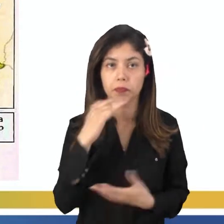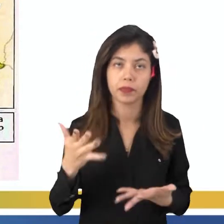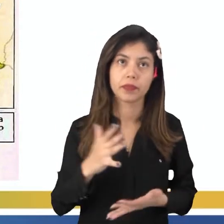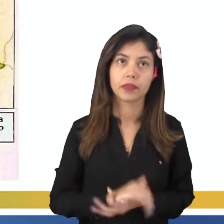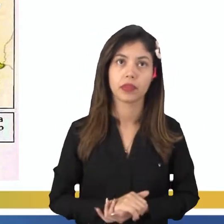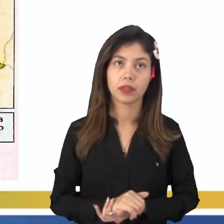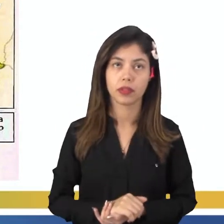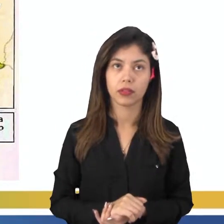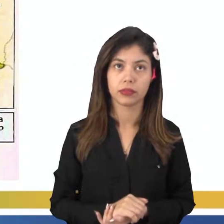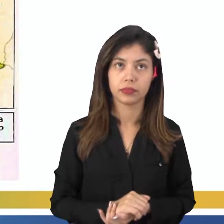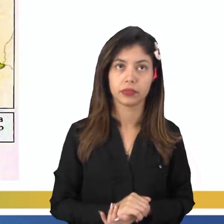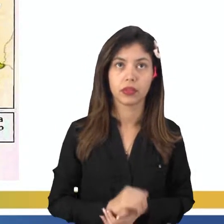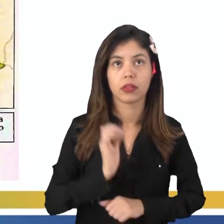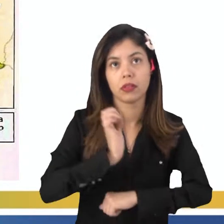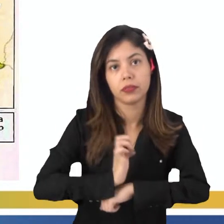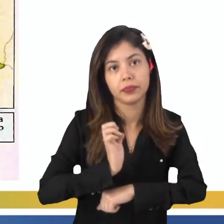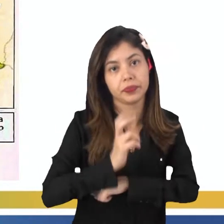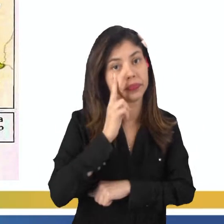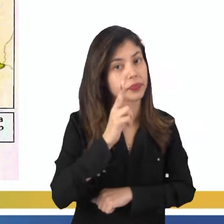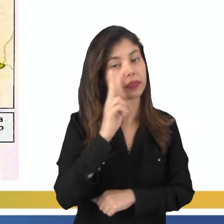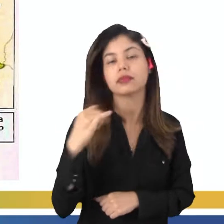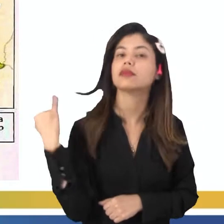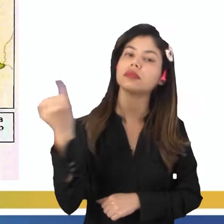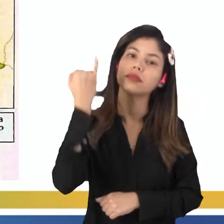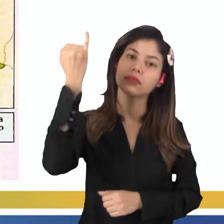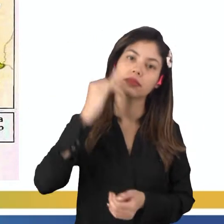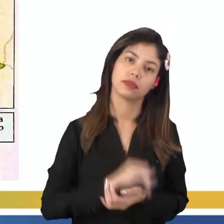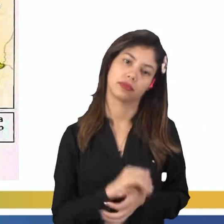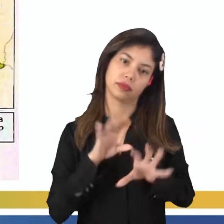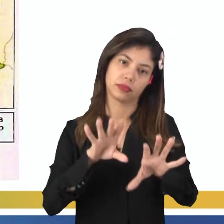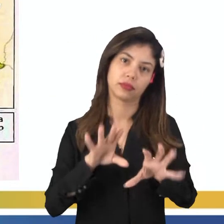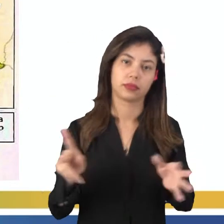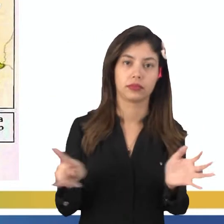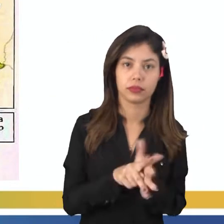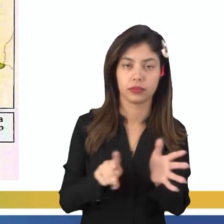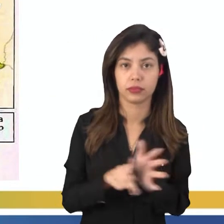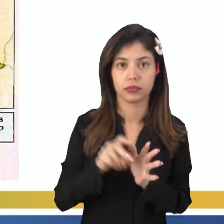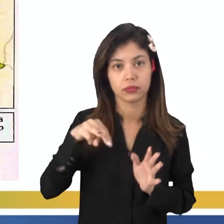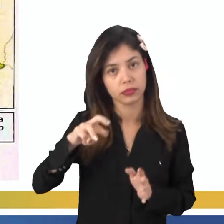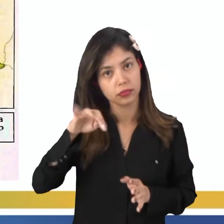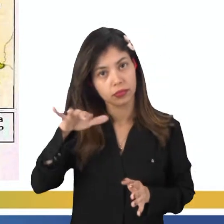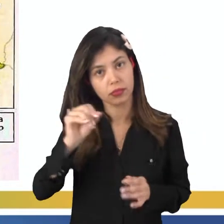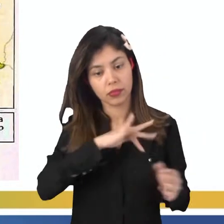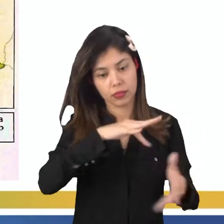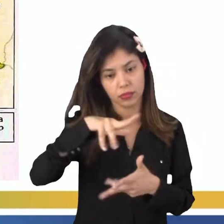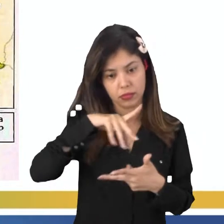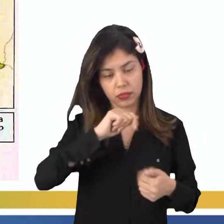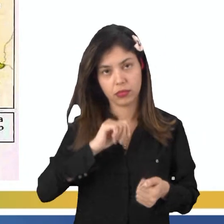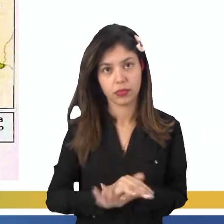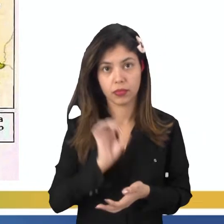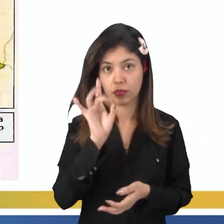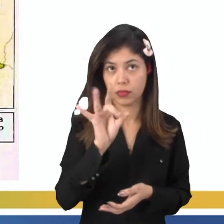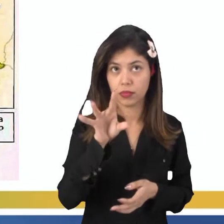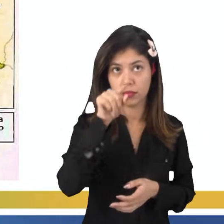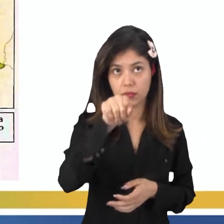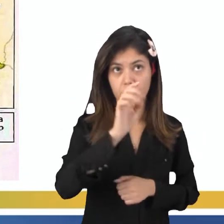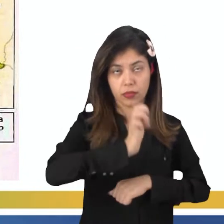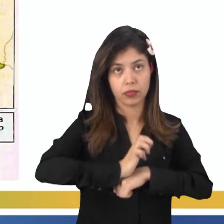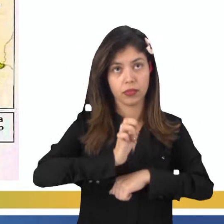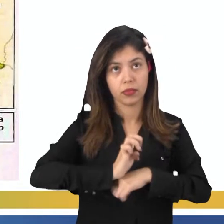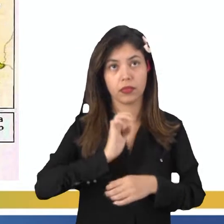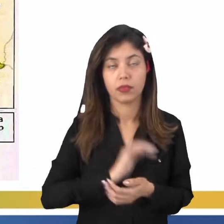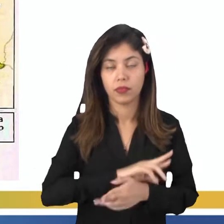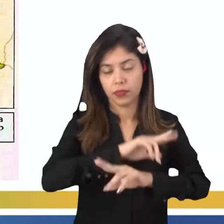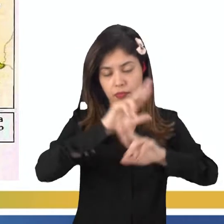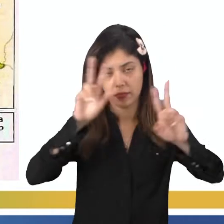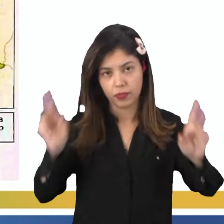para destacar um estado para você ver a importância desses recursos minerais para o Brasil e para o mundo. Só nesse estado você